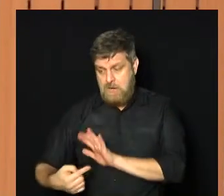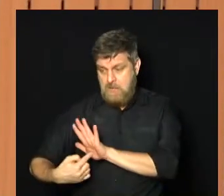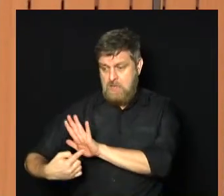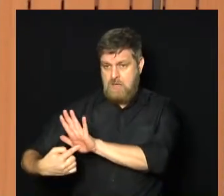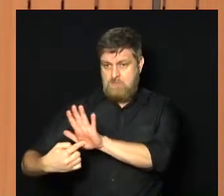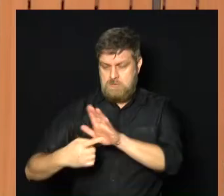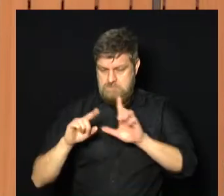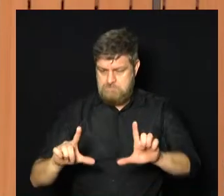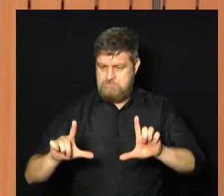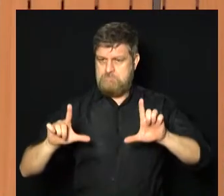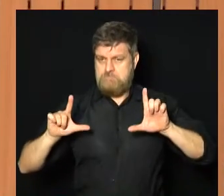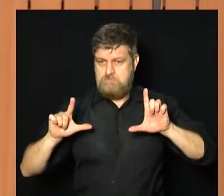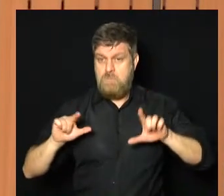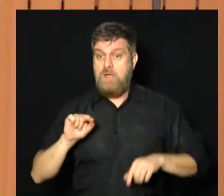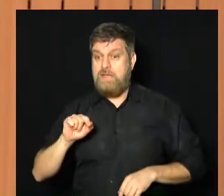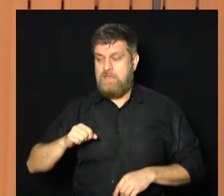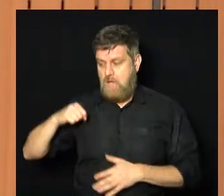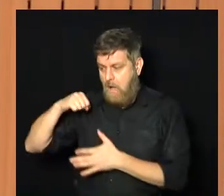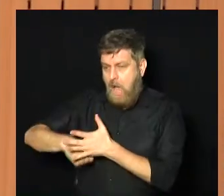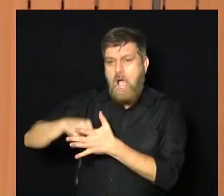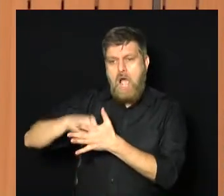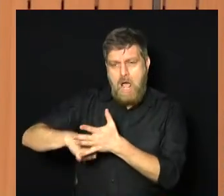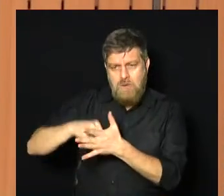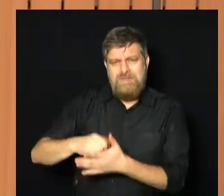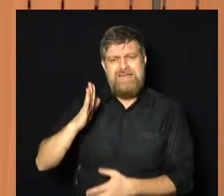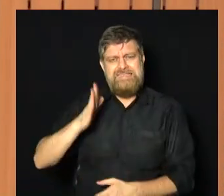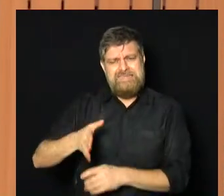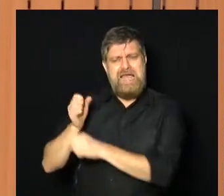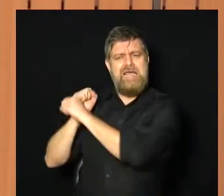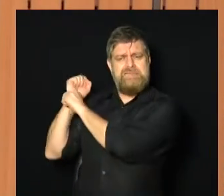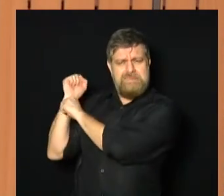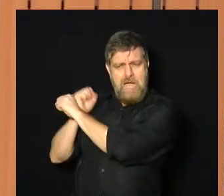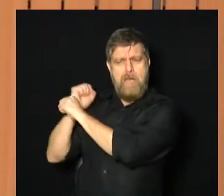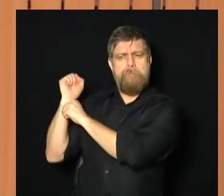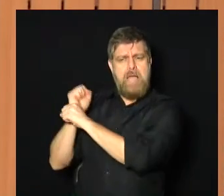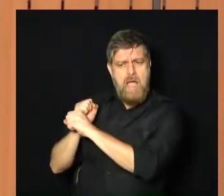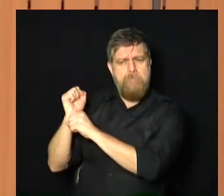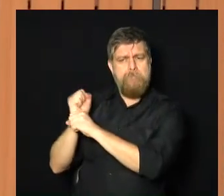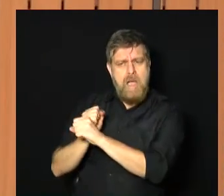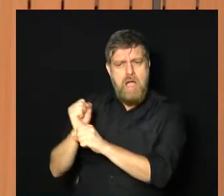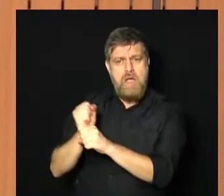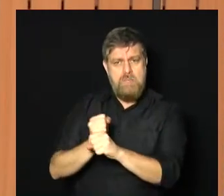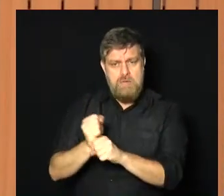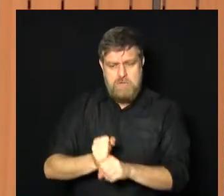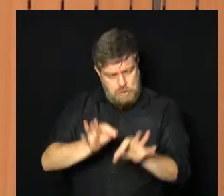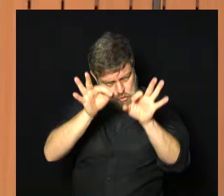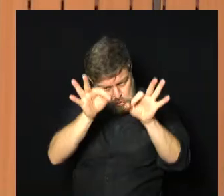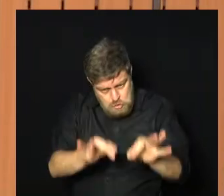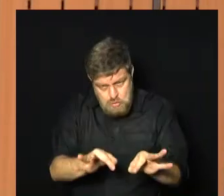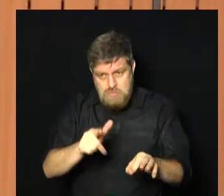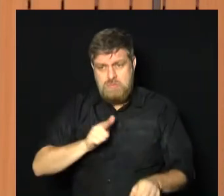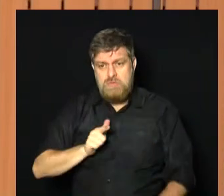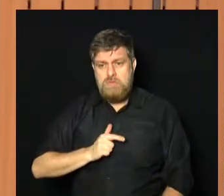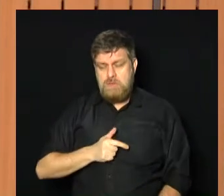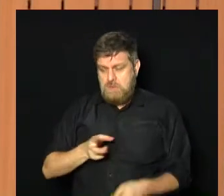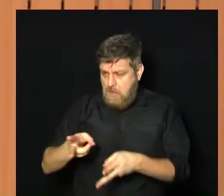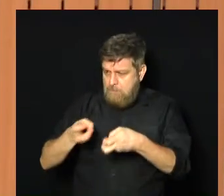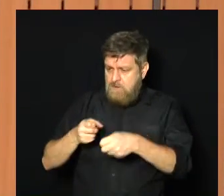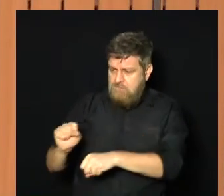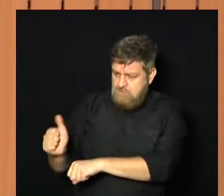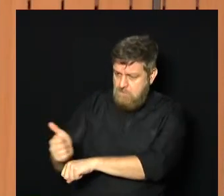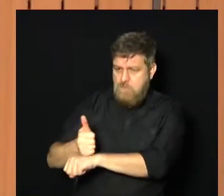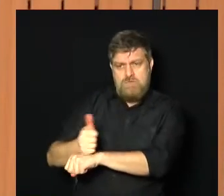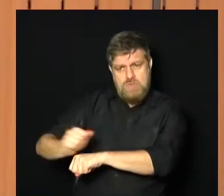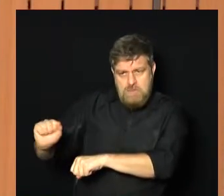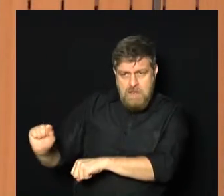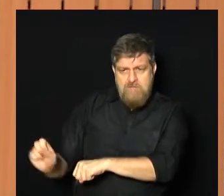a uma luta de alguns anos, né? Que é uma luta super justa, de um reconhecimento, né, da cidade,